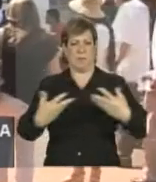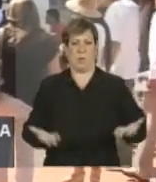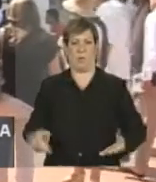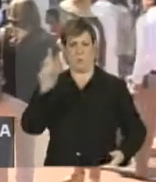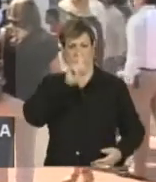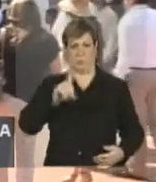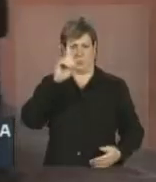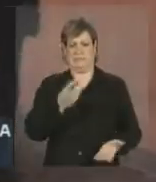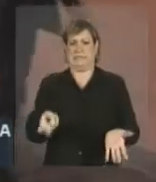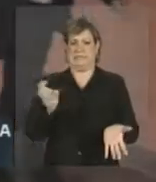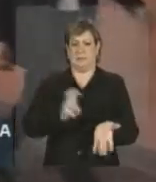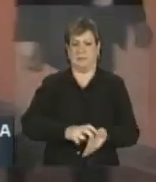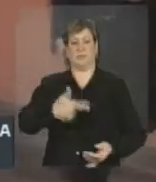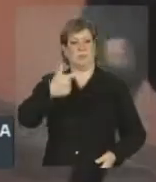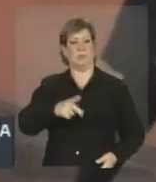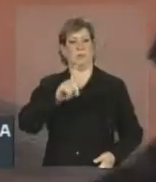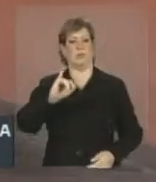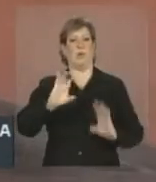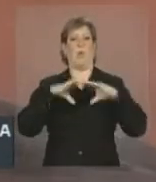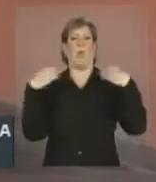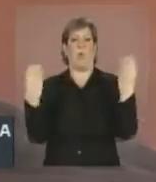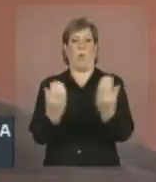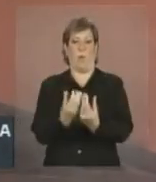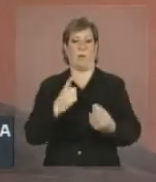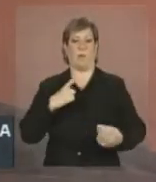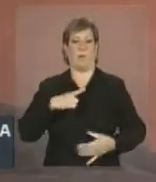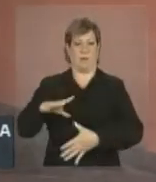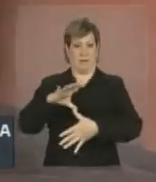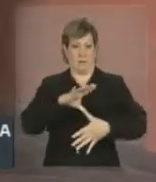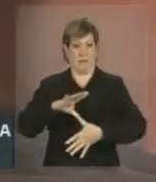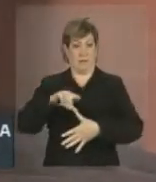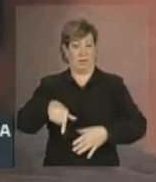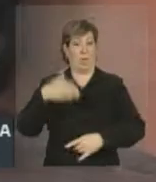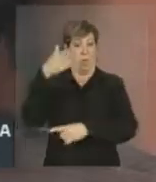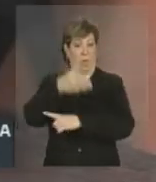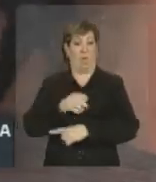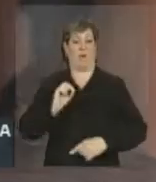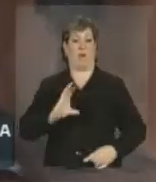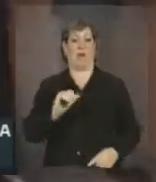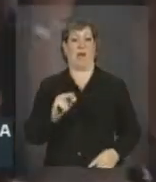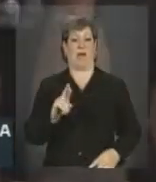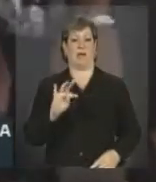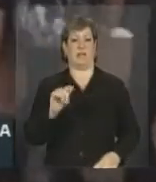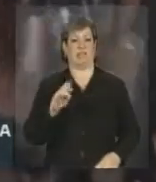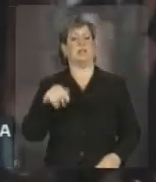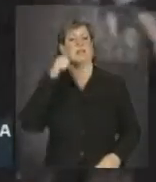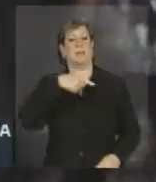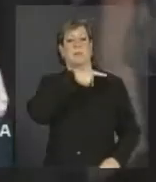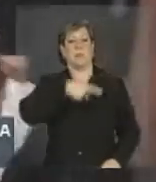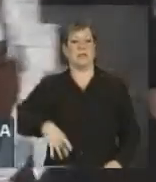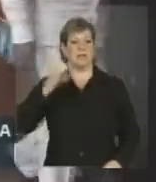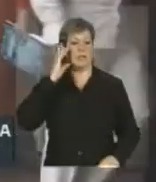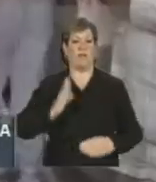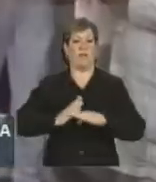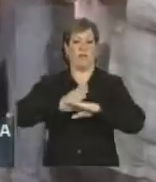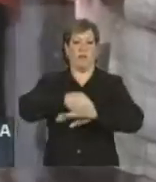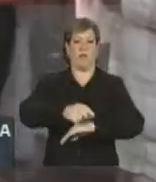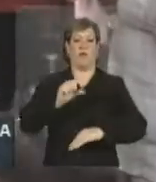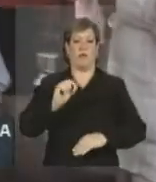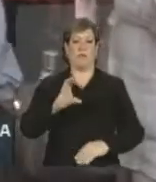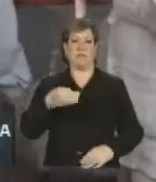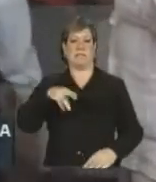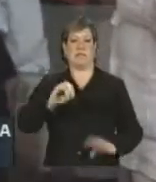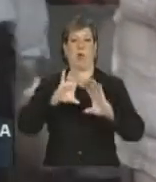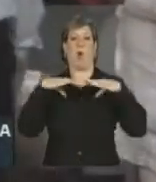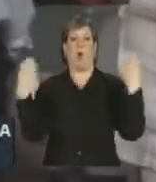Cúpula das Américas. Do hotel, no centro da cidade de Cartagena das Índias, na Colômbia, a presidenta seguiu para o centro de